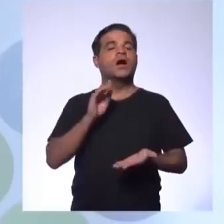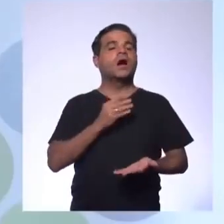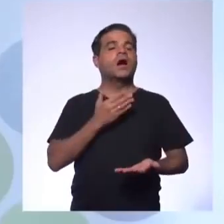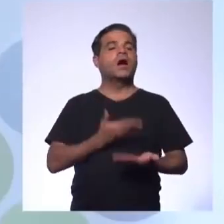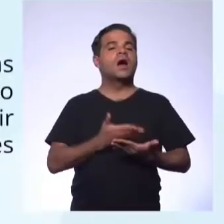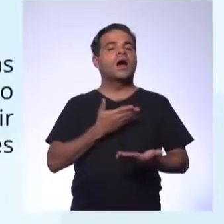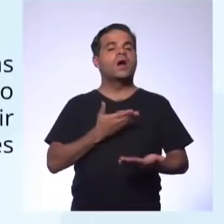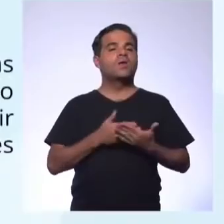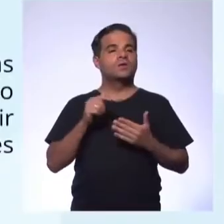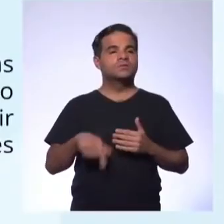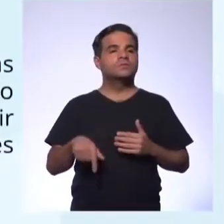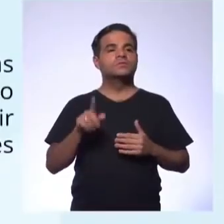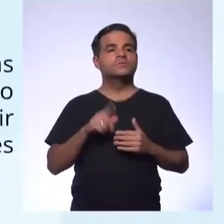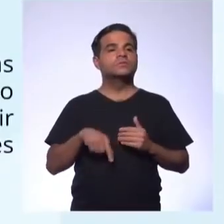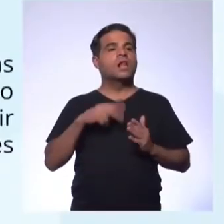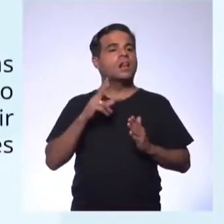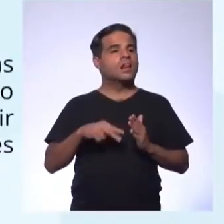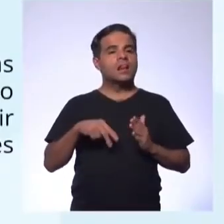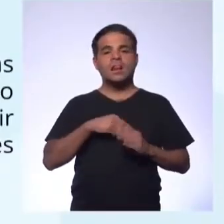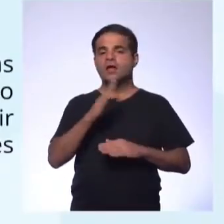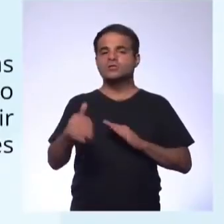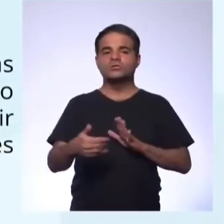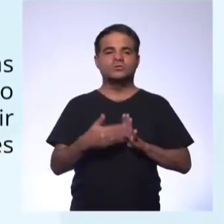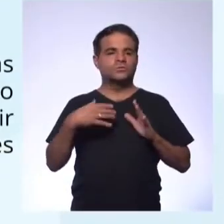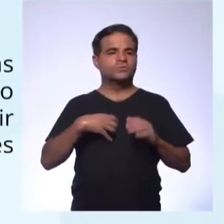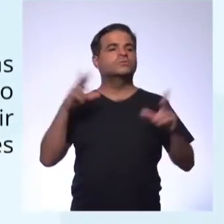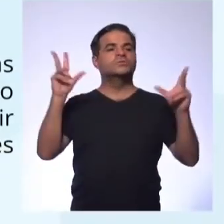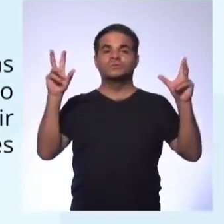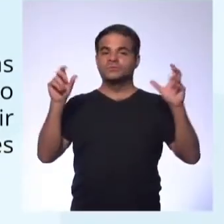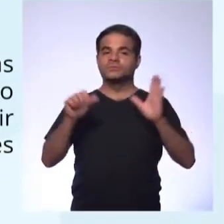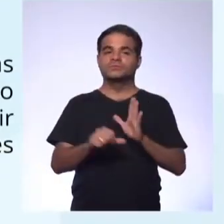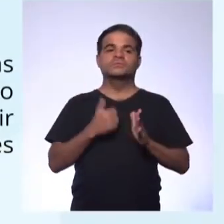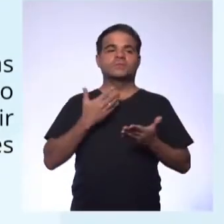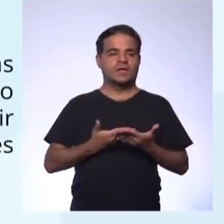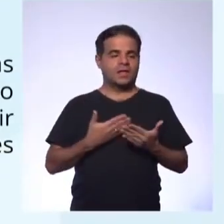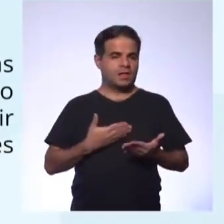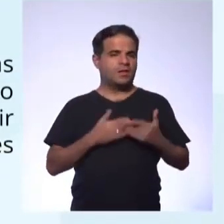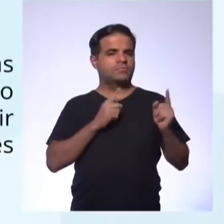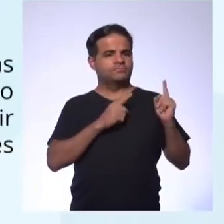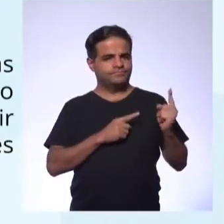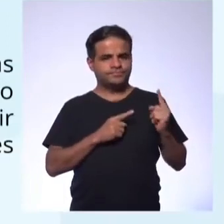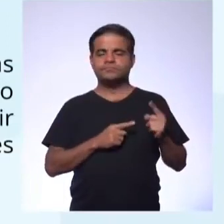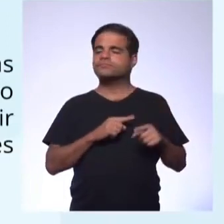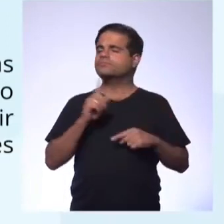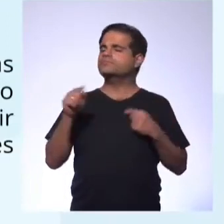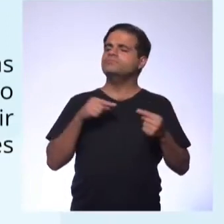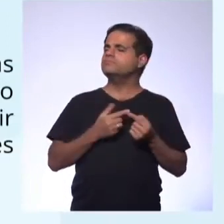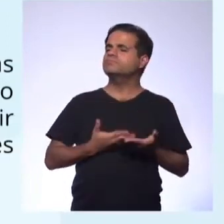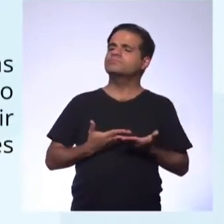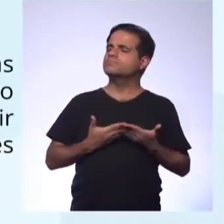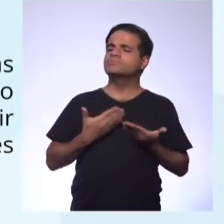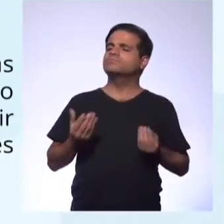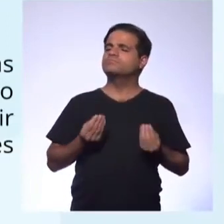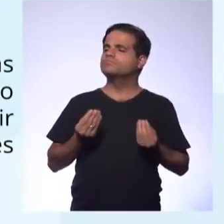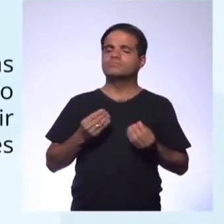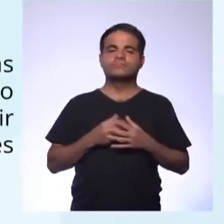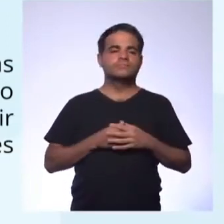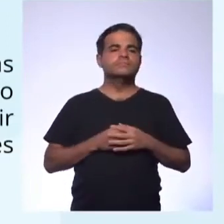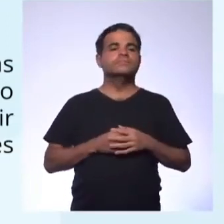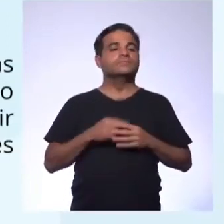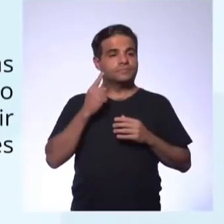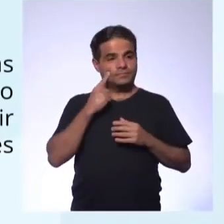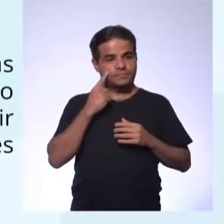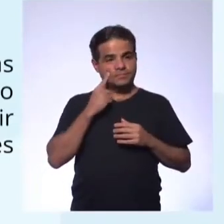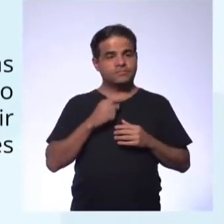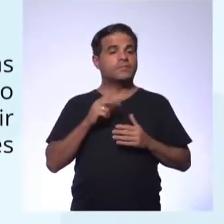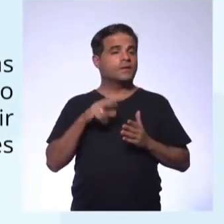hoje chama-se Ler em Todos os Sentidos e faz parte da primeira aula da sequência 1. Então, professora, qual é o objetivo da aula de hoje? Então vamos aí, ler em todos